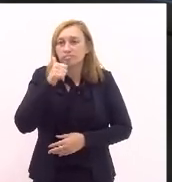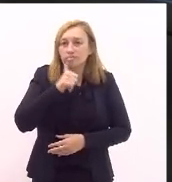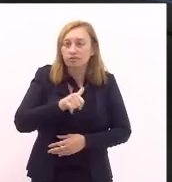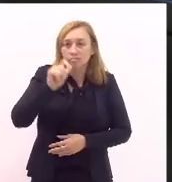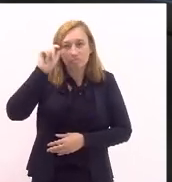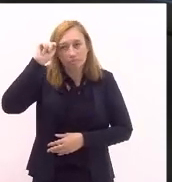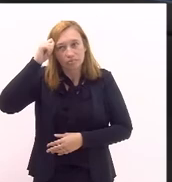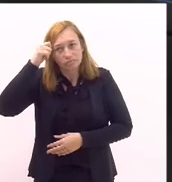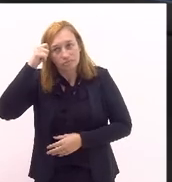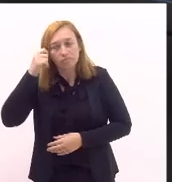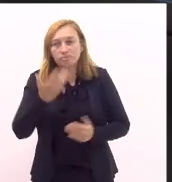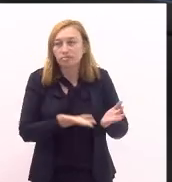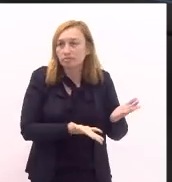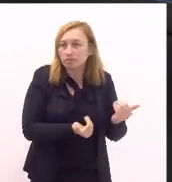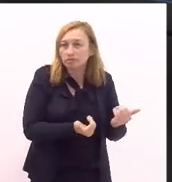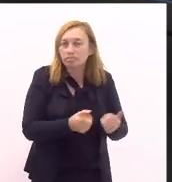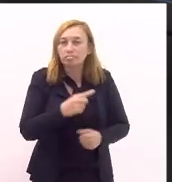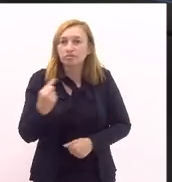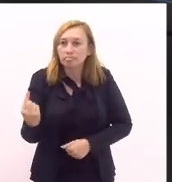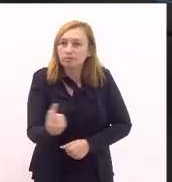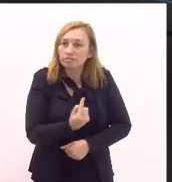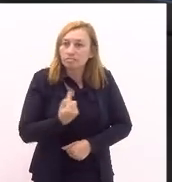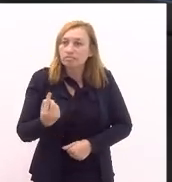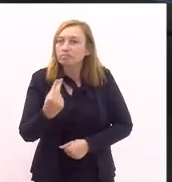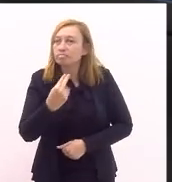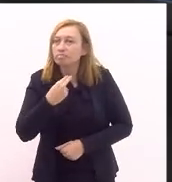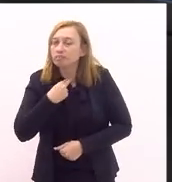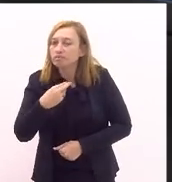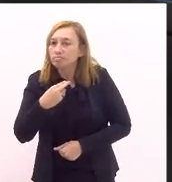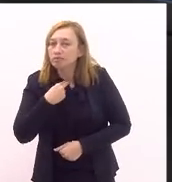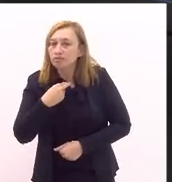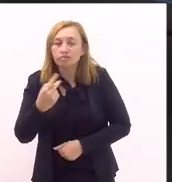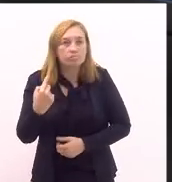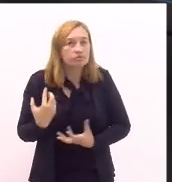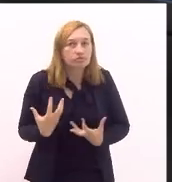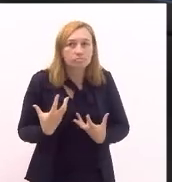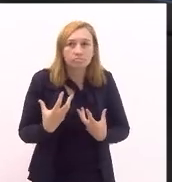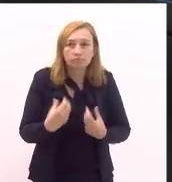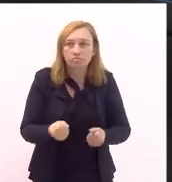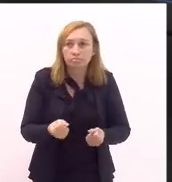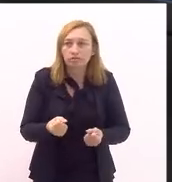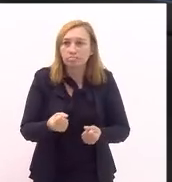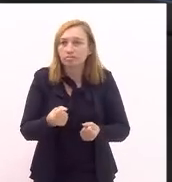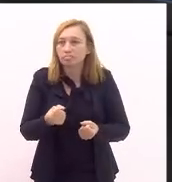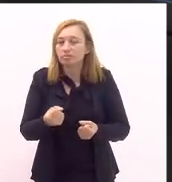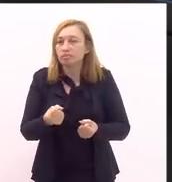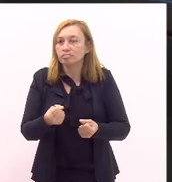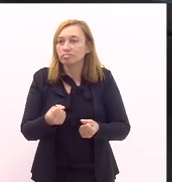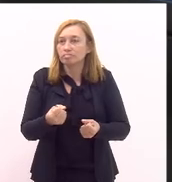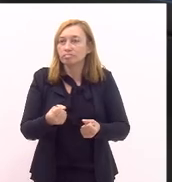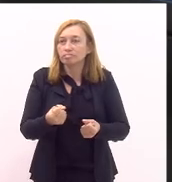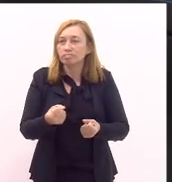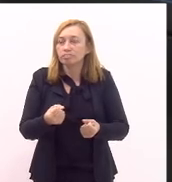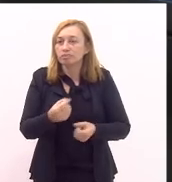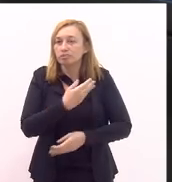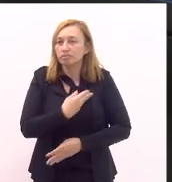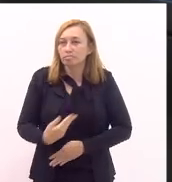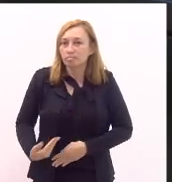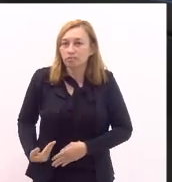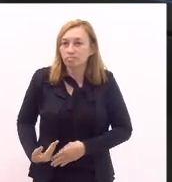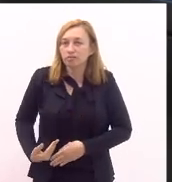para juventude que nós não podemos aceitar mas o